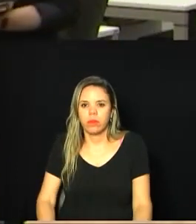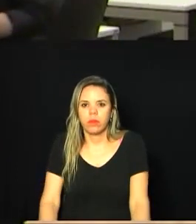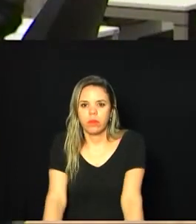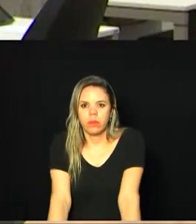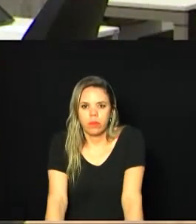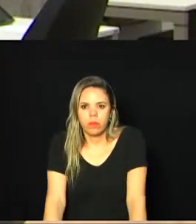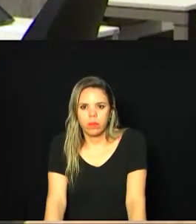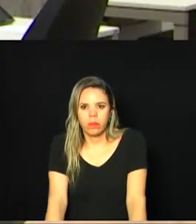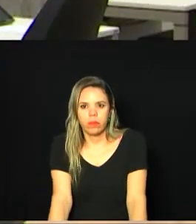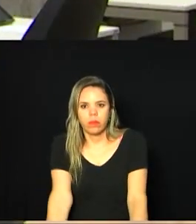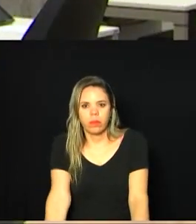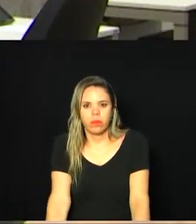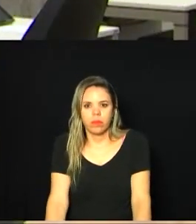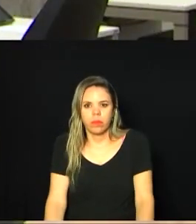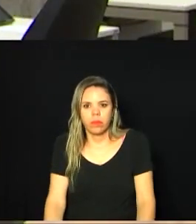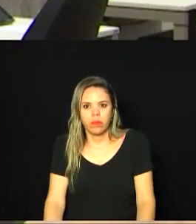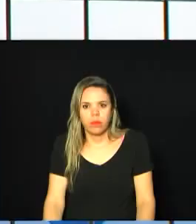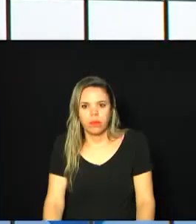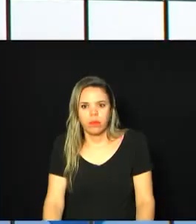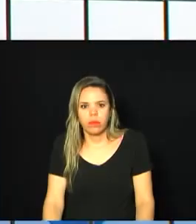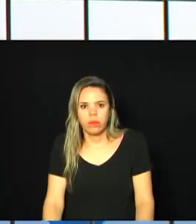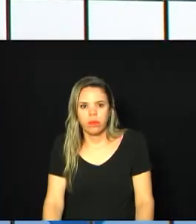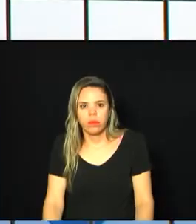e em toda a região.